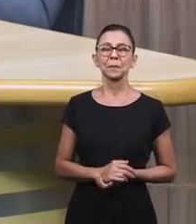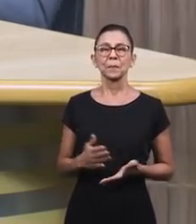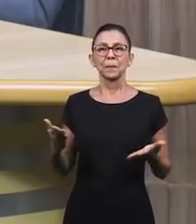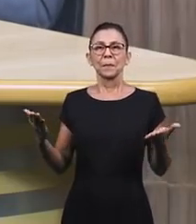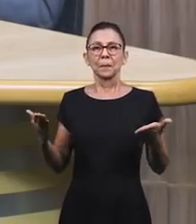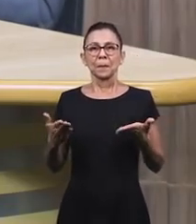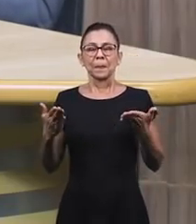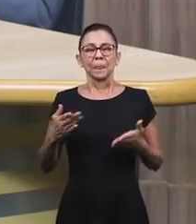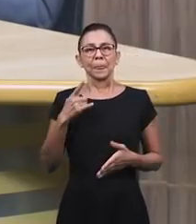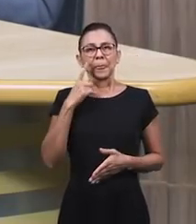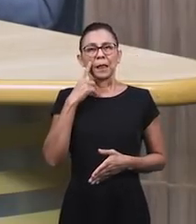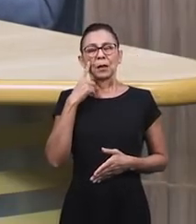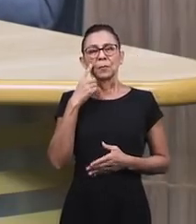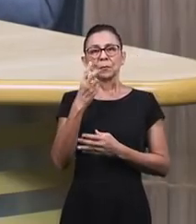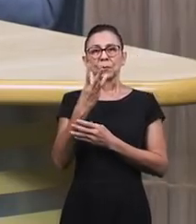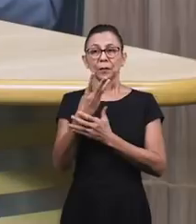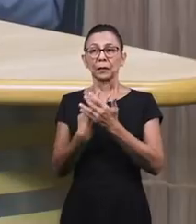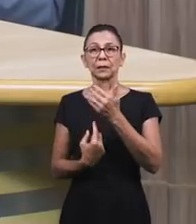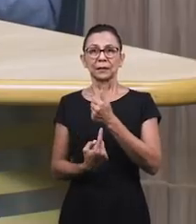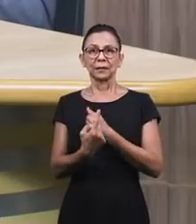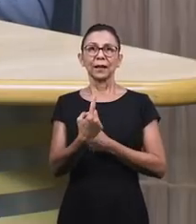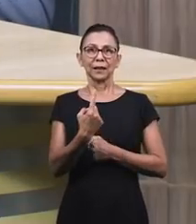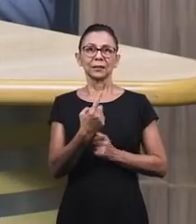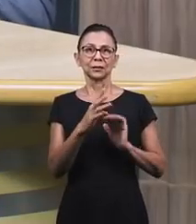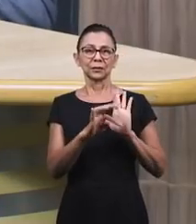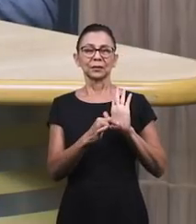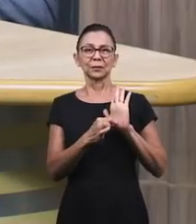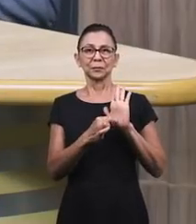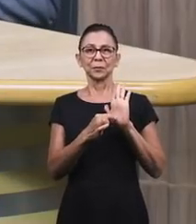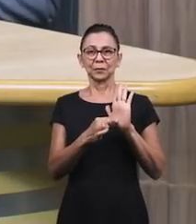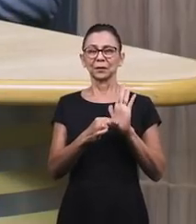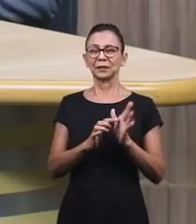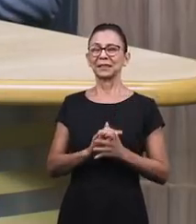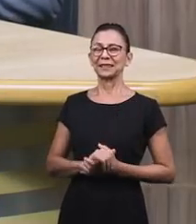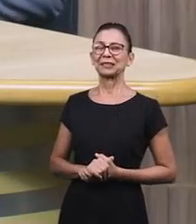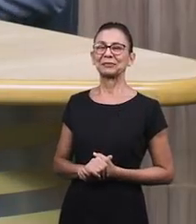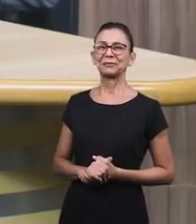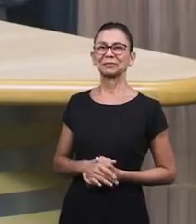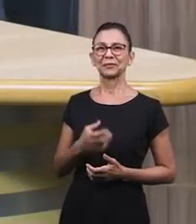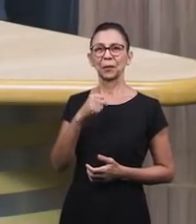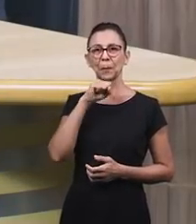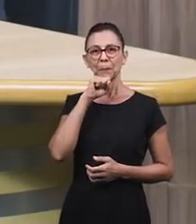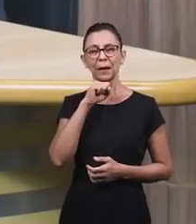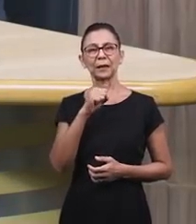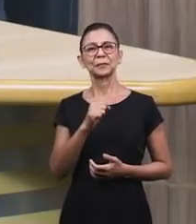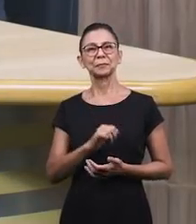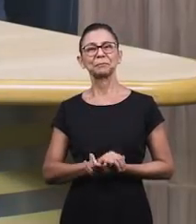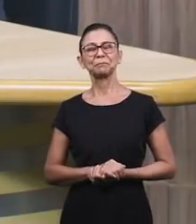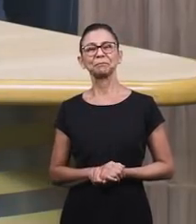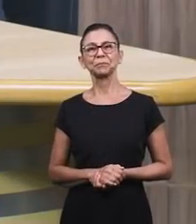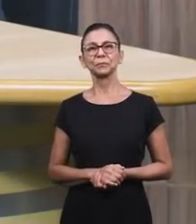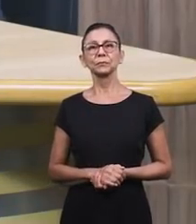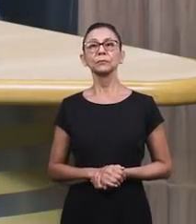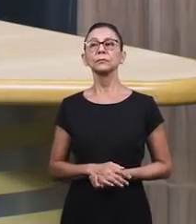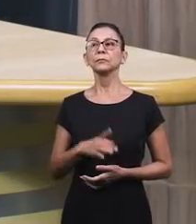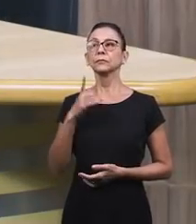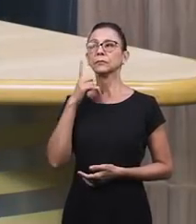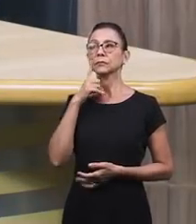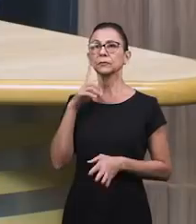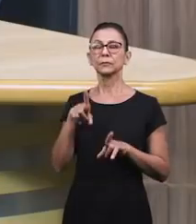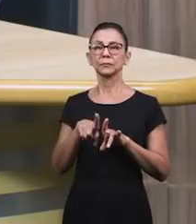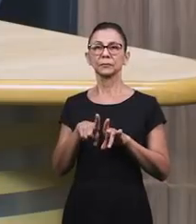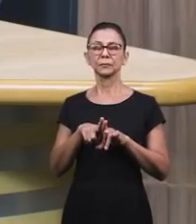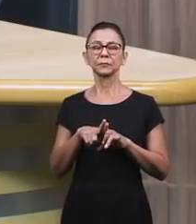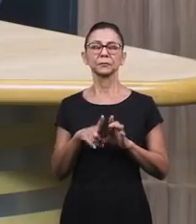mais séria. Já tem a Trindade nesse texto. Já está tudo certo, tá vendo? Do Pai, do Filho e do Espírito exatamente. E nós vemos aqui quando